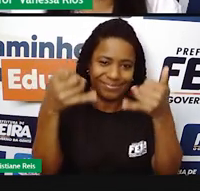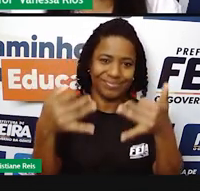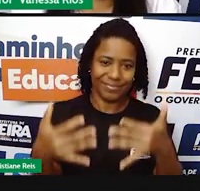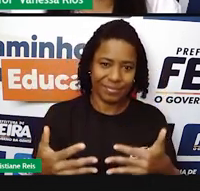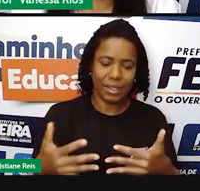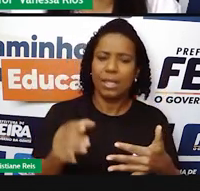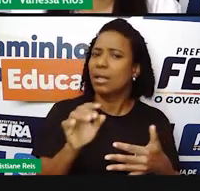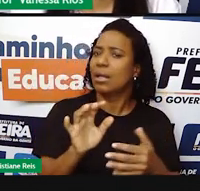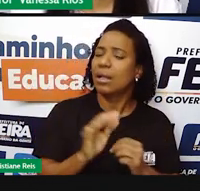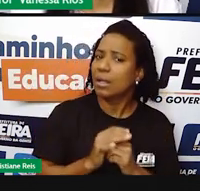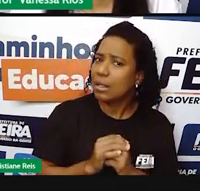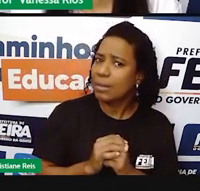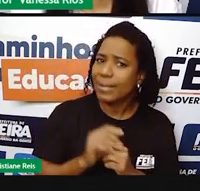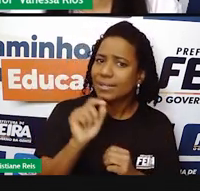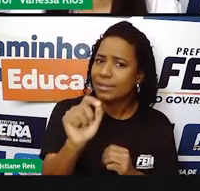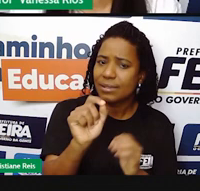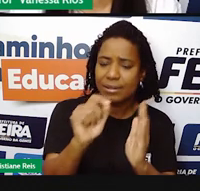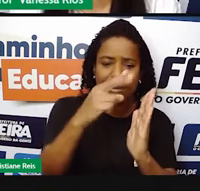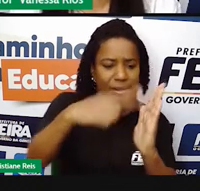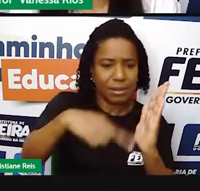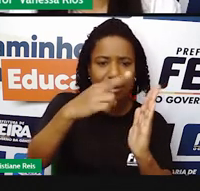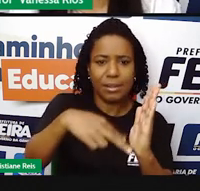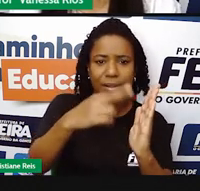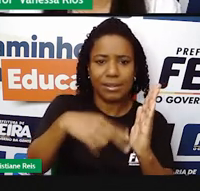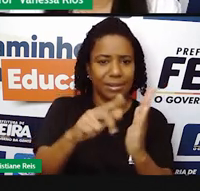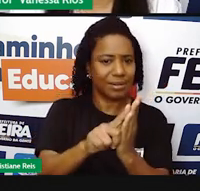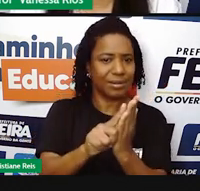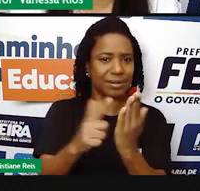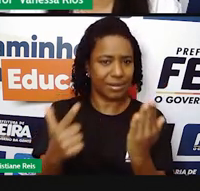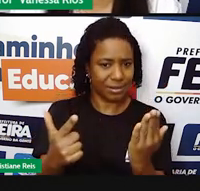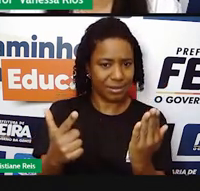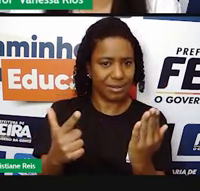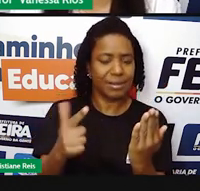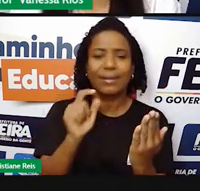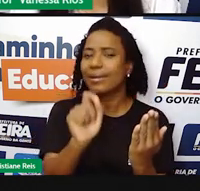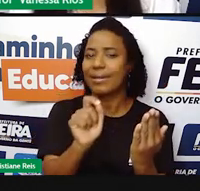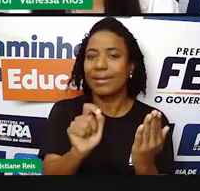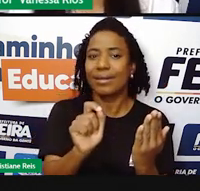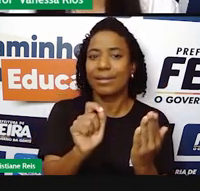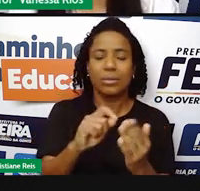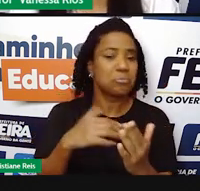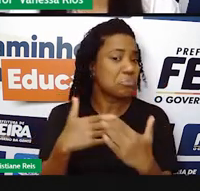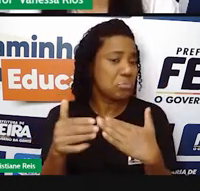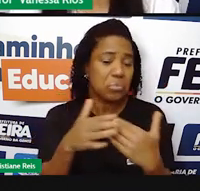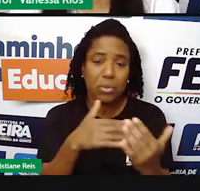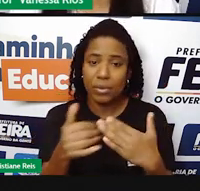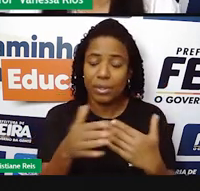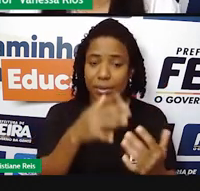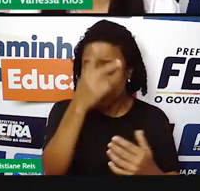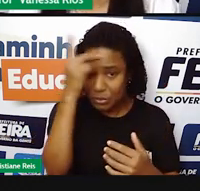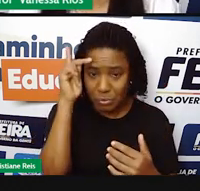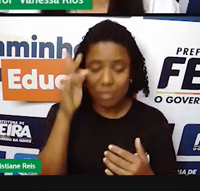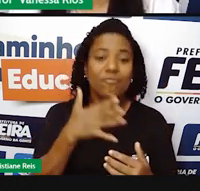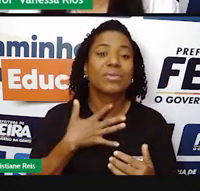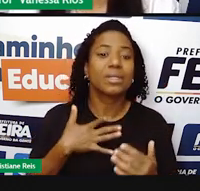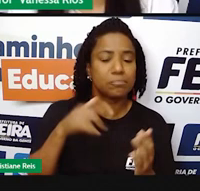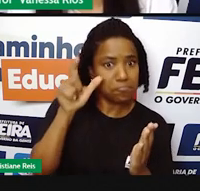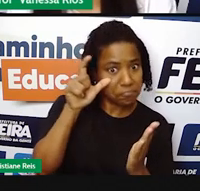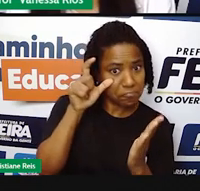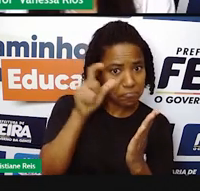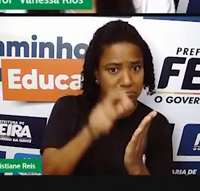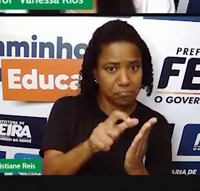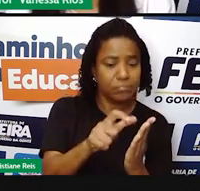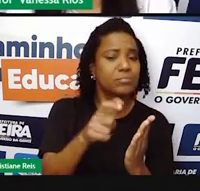ler reportagens? Qualquer público que se interesse em saber mais sobre determinado assunto. E aí